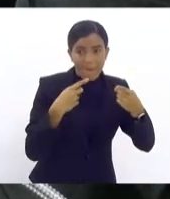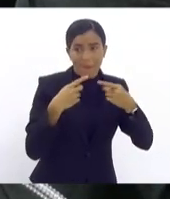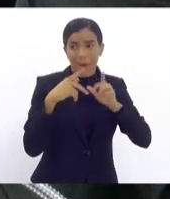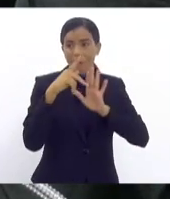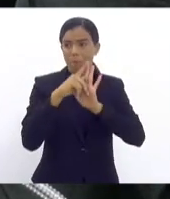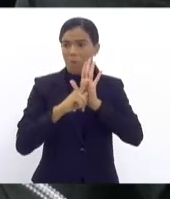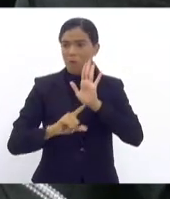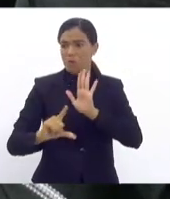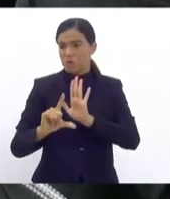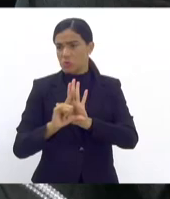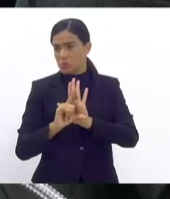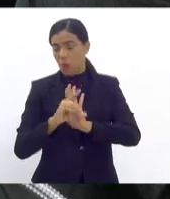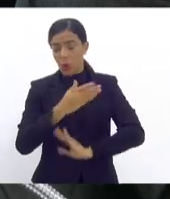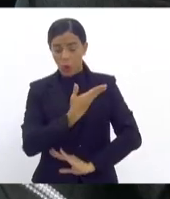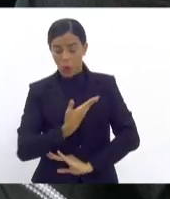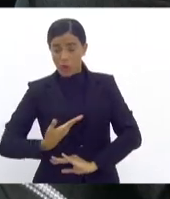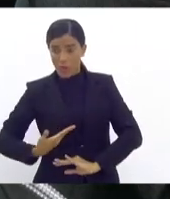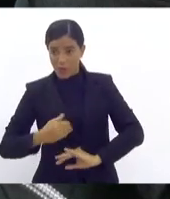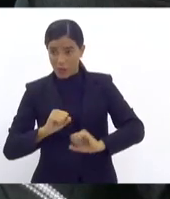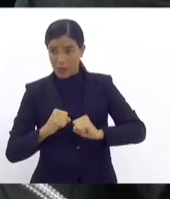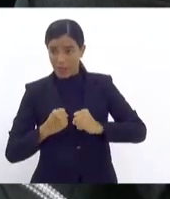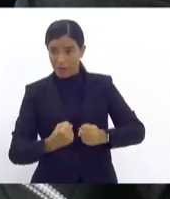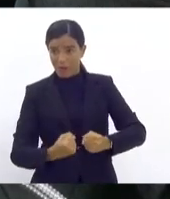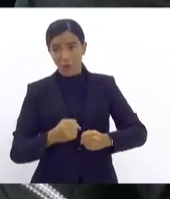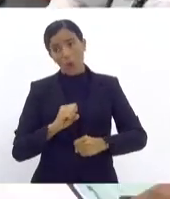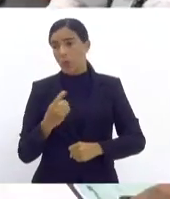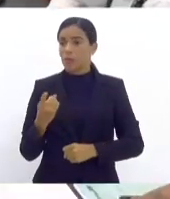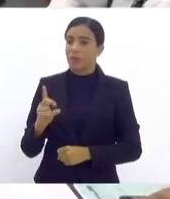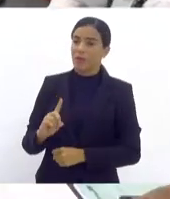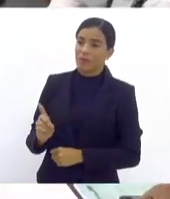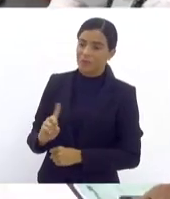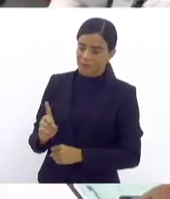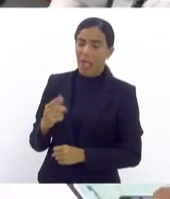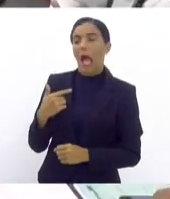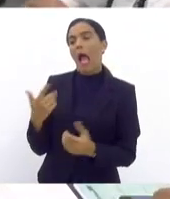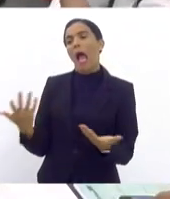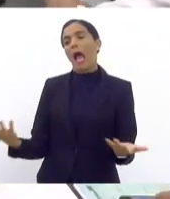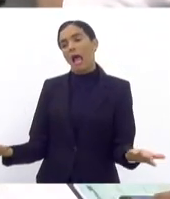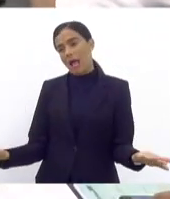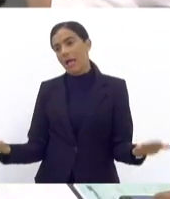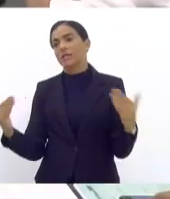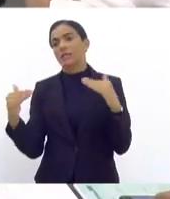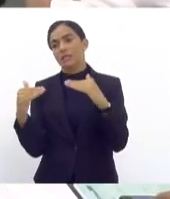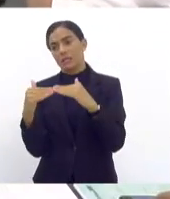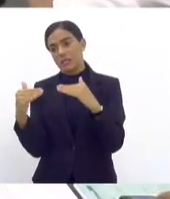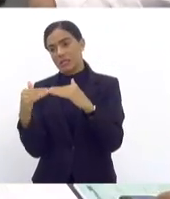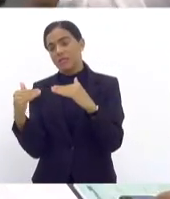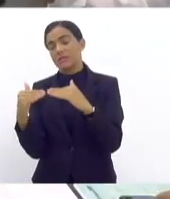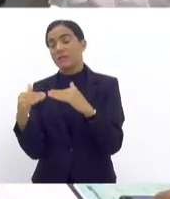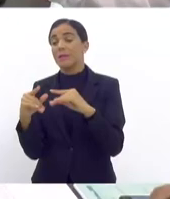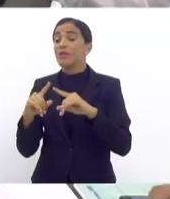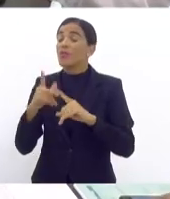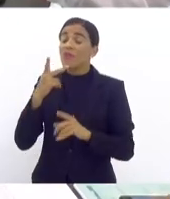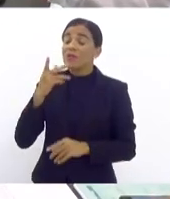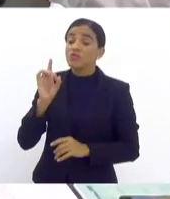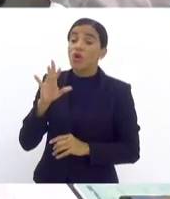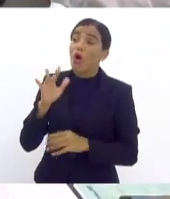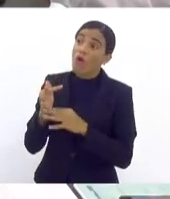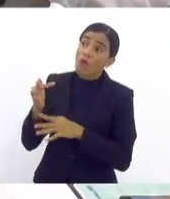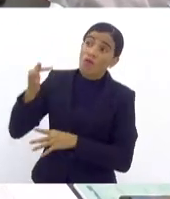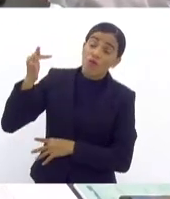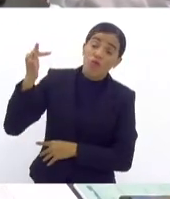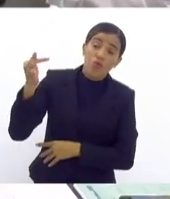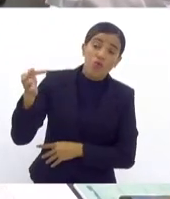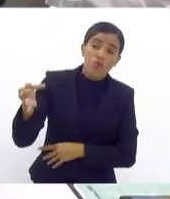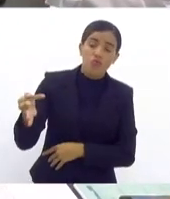deputado governista ou não governista. Acho que é um bom entendimento. Nesses termos, eu sou completamente favorável. E só quero dizer, caso eu apresente para o futuro